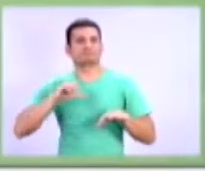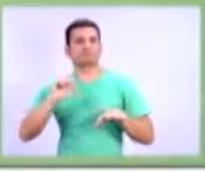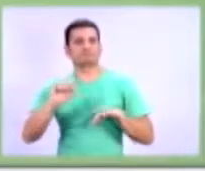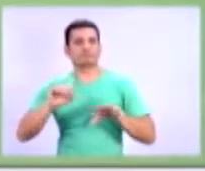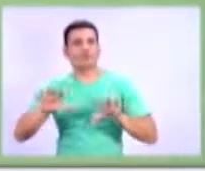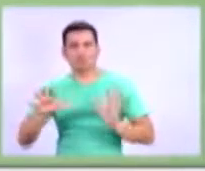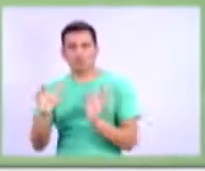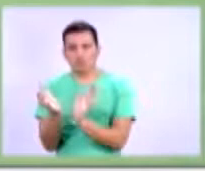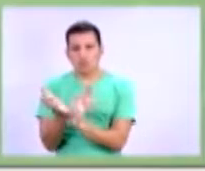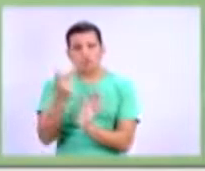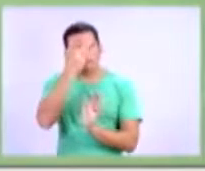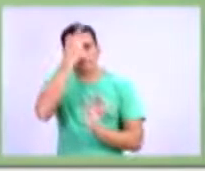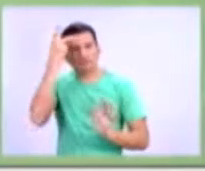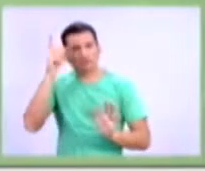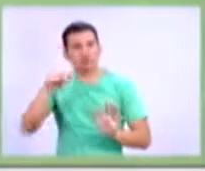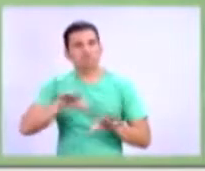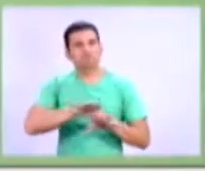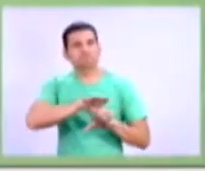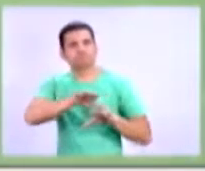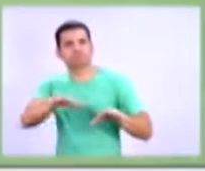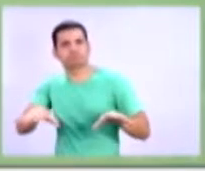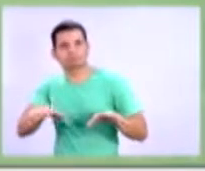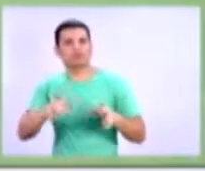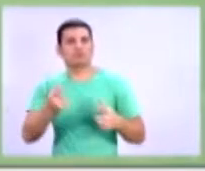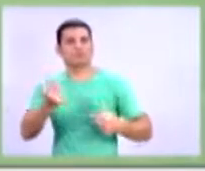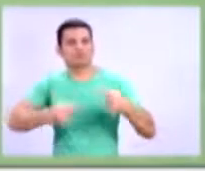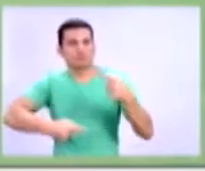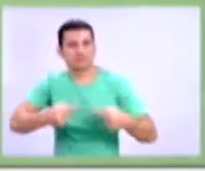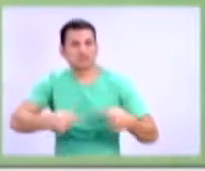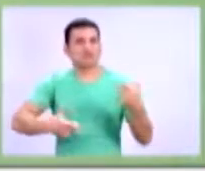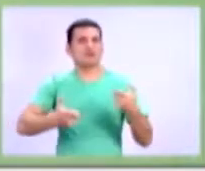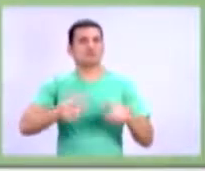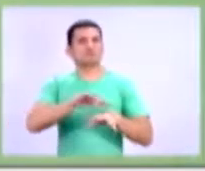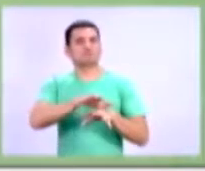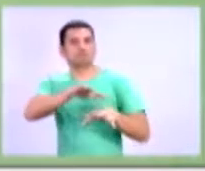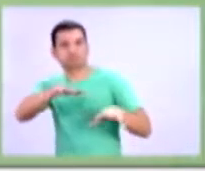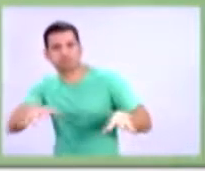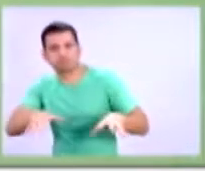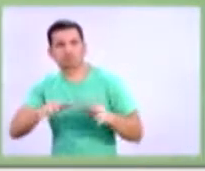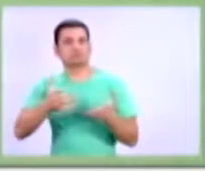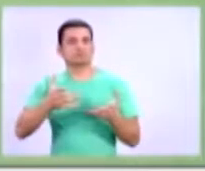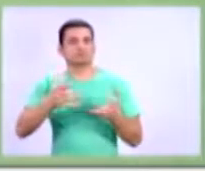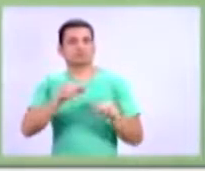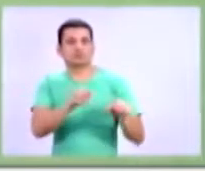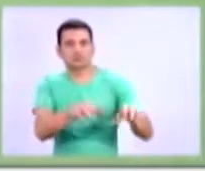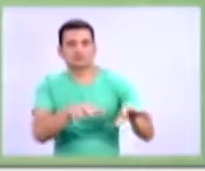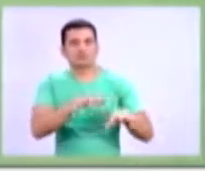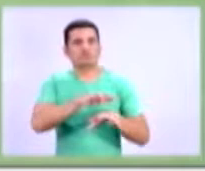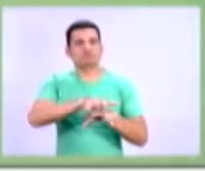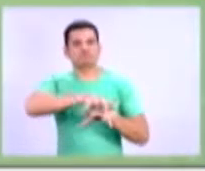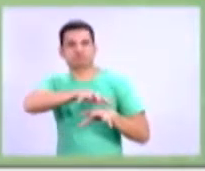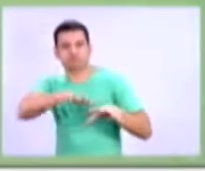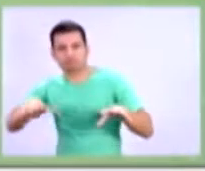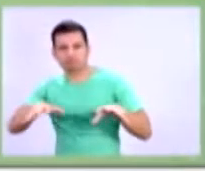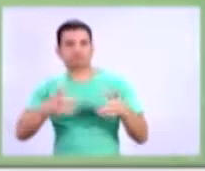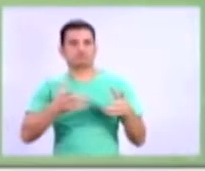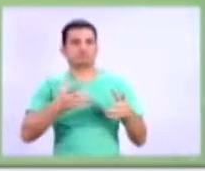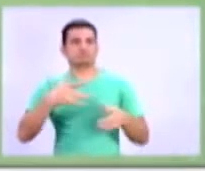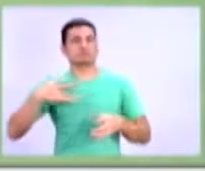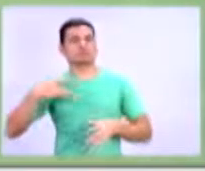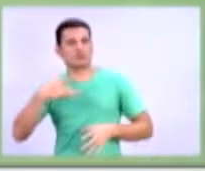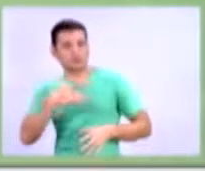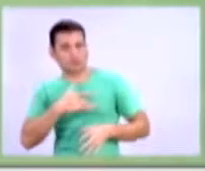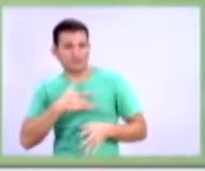são excluídas politicamente, excluídas da educação, da saúde, né? Então,